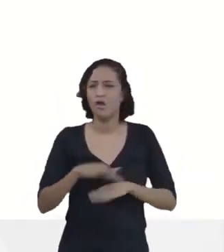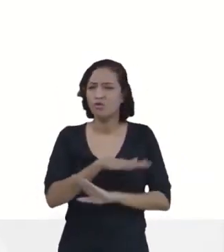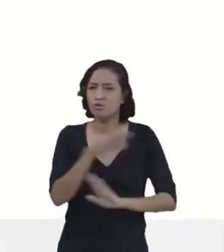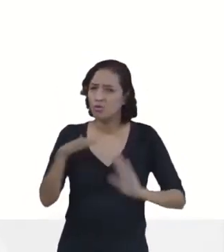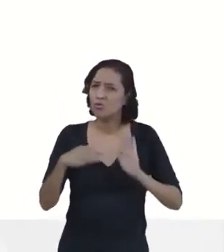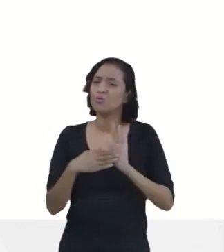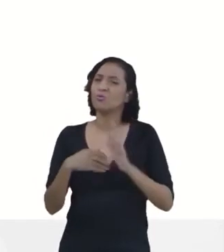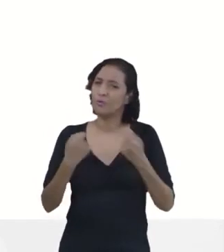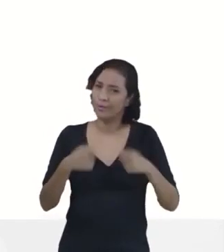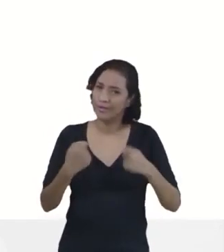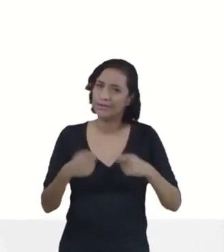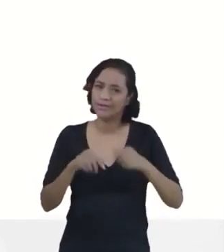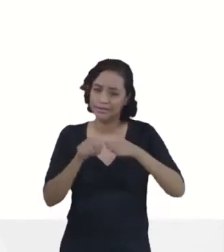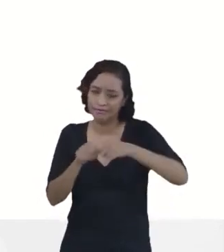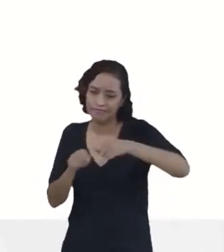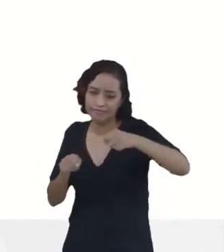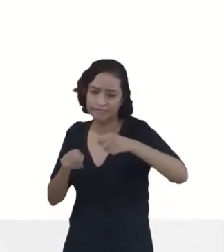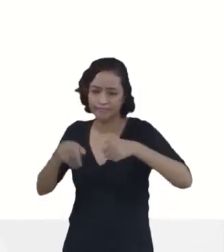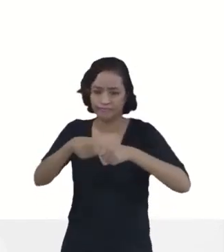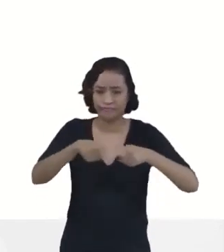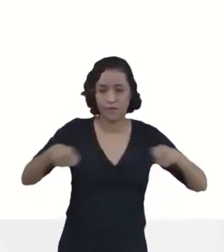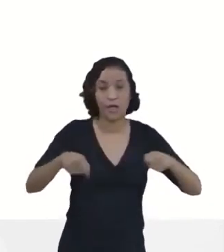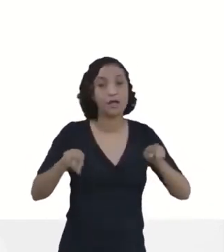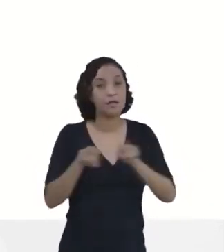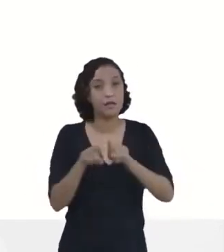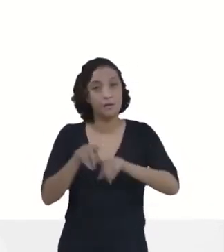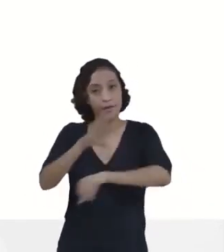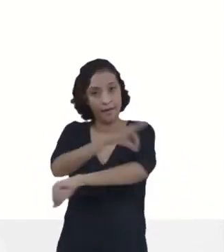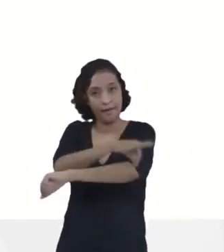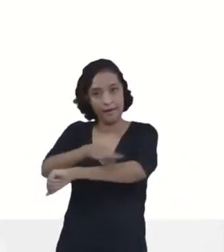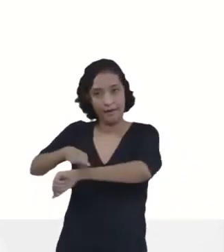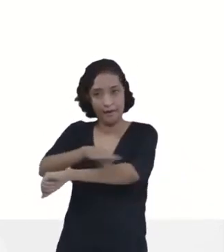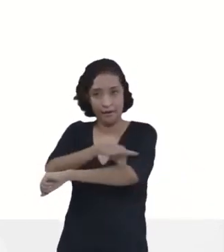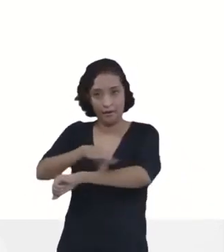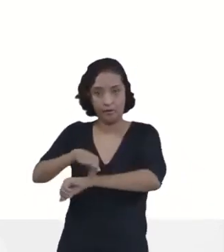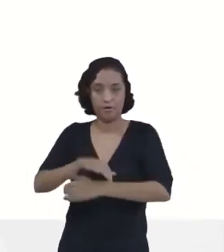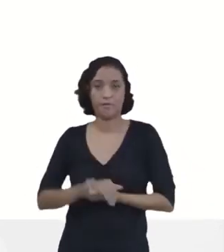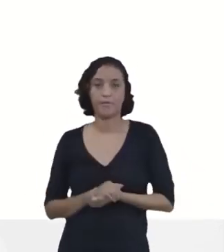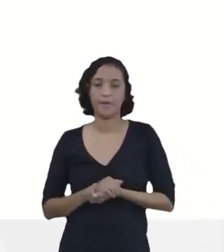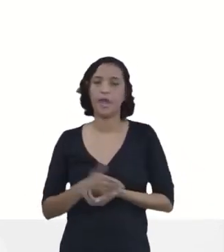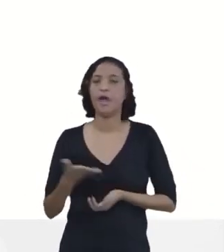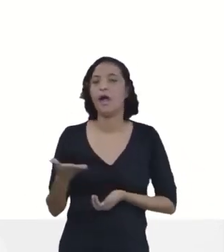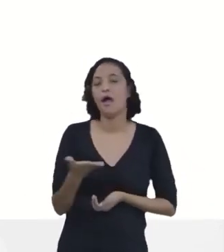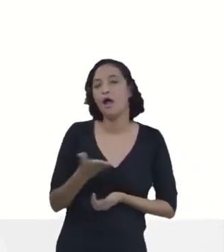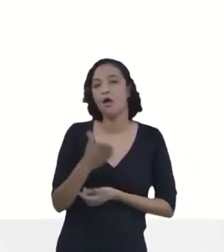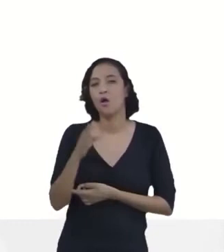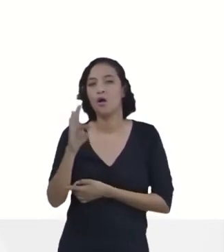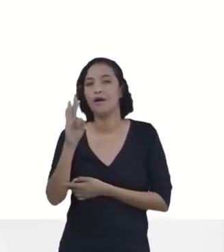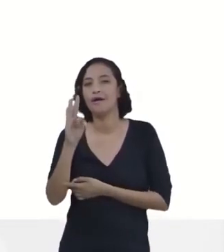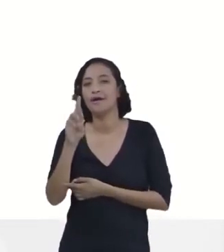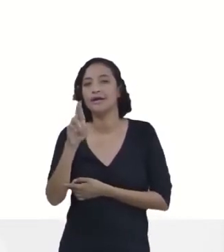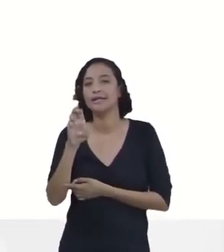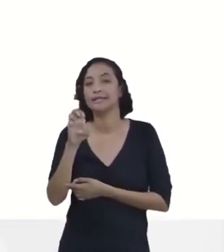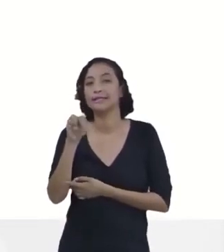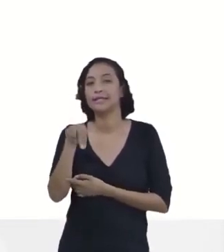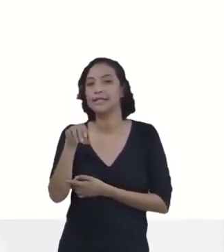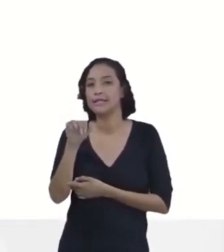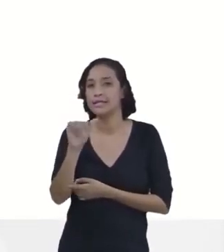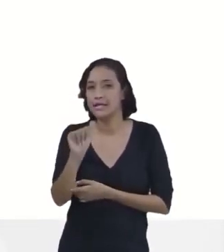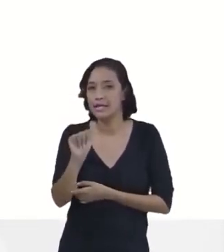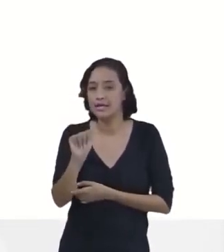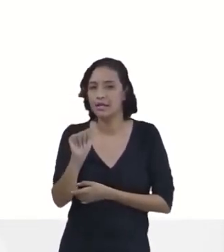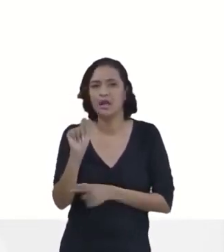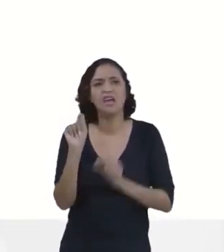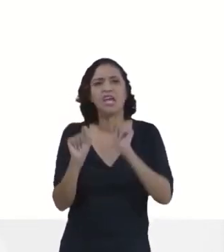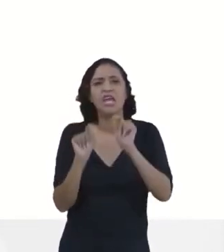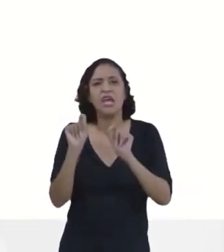fita métrica, régua ou até mesmo trena. Agora, a trena, a professora falou bem no início. Quem que pode utilizar